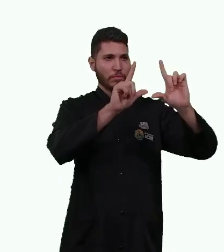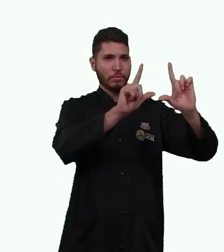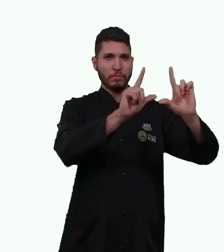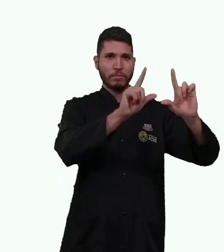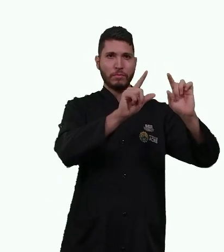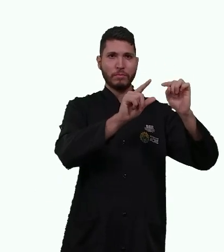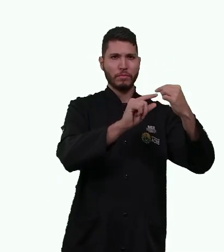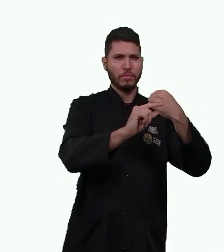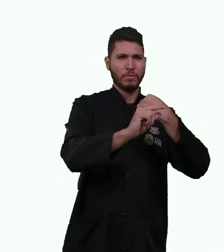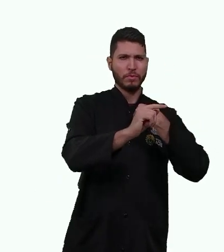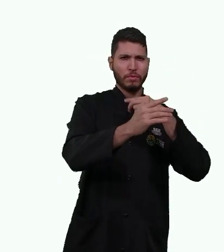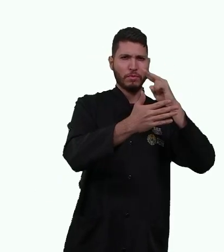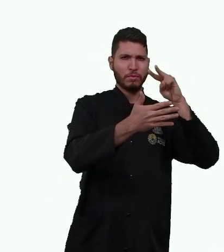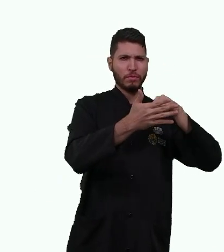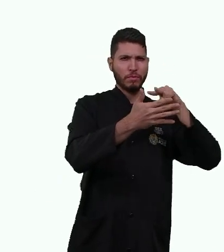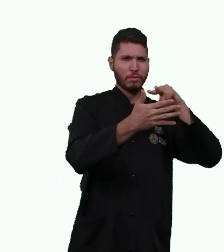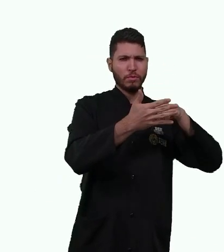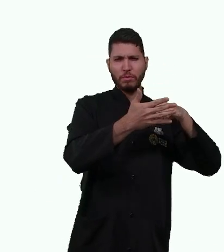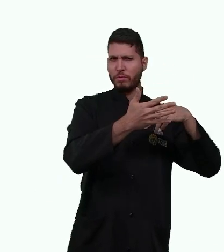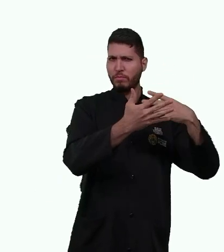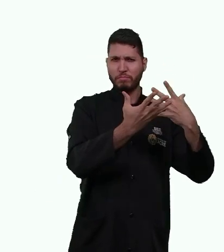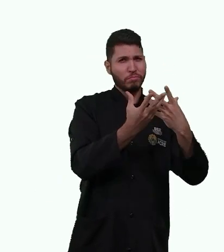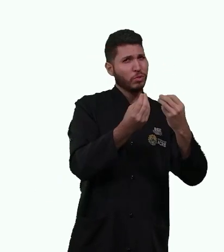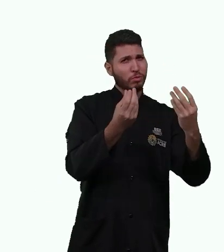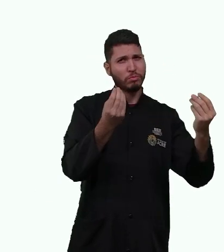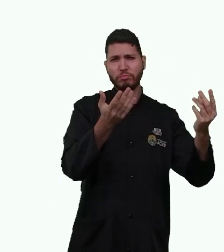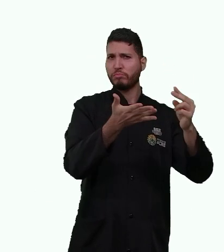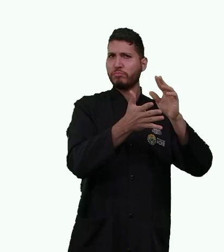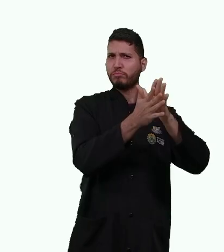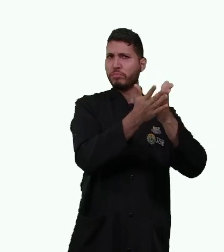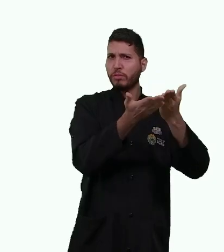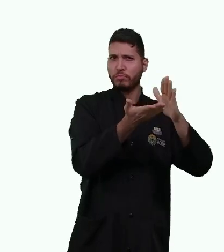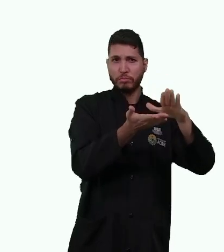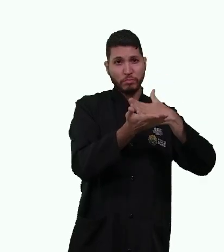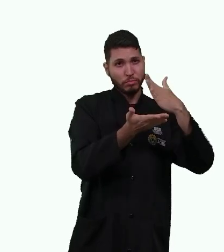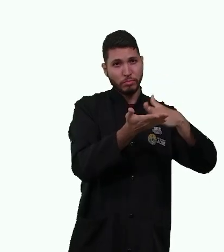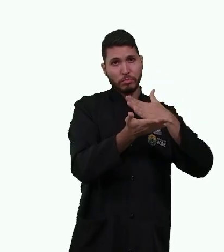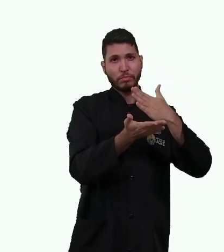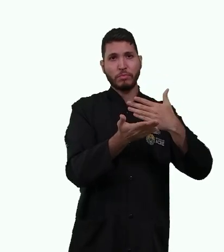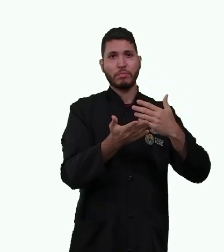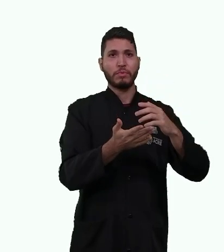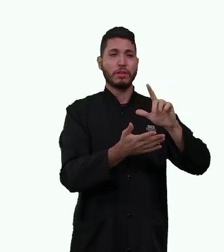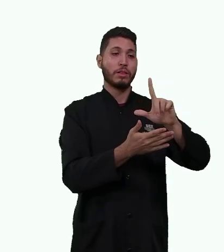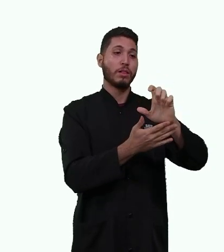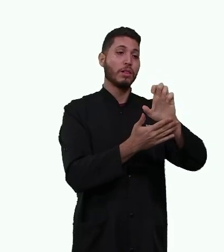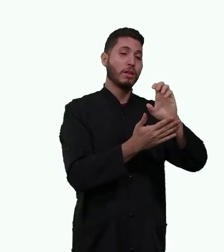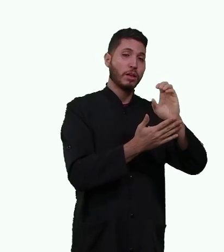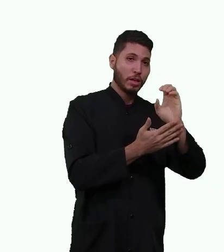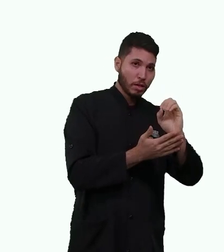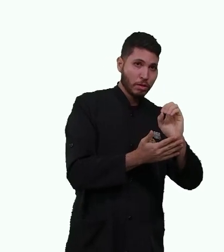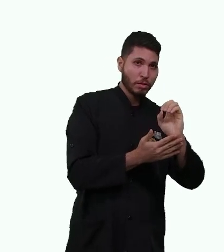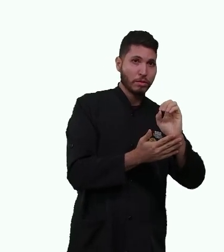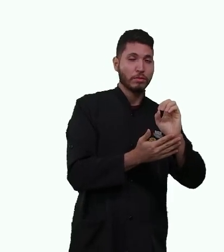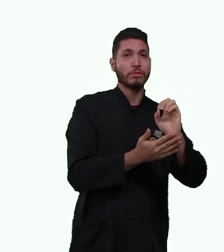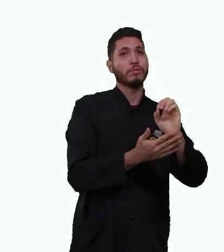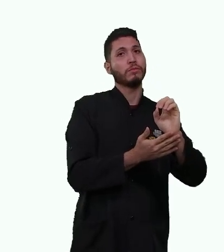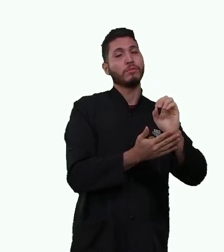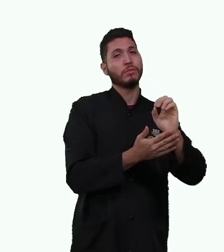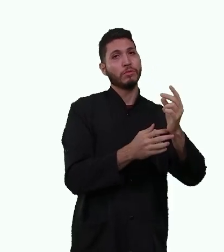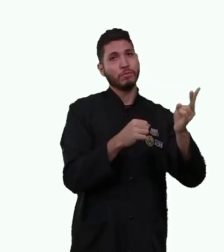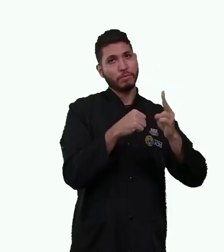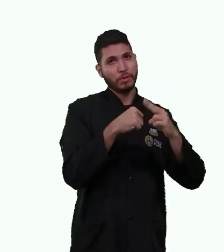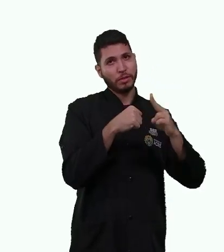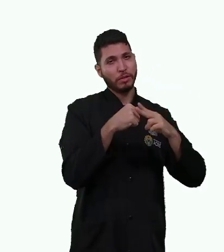primeiro quadrinho, eu leo muitos livros. nós temos a conjugação do verbo ler no presente do